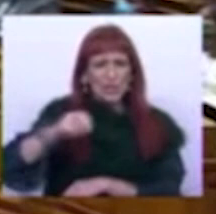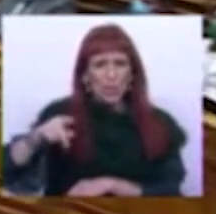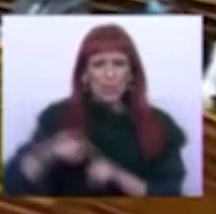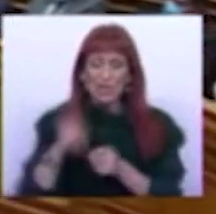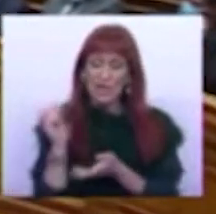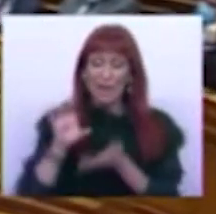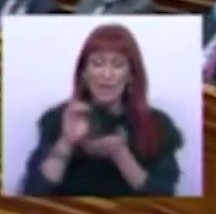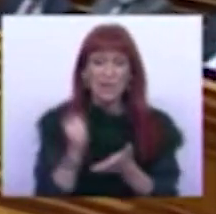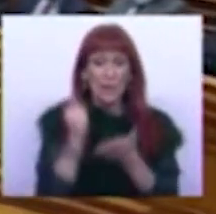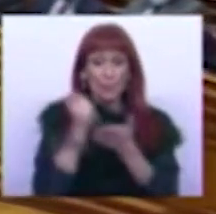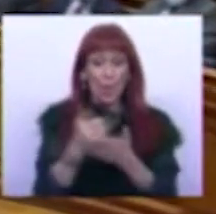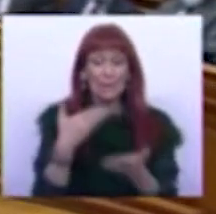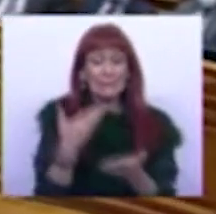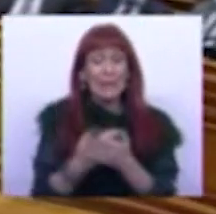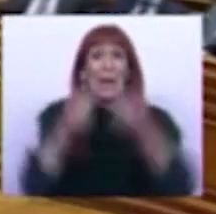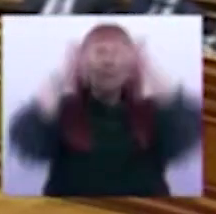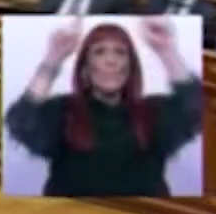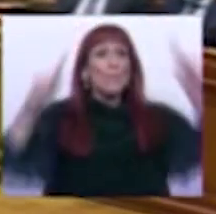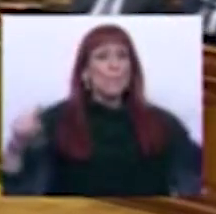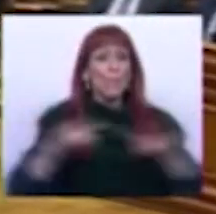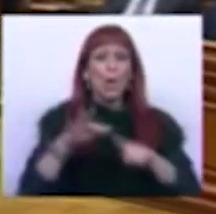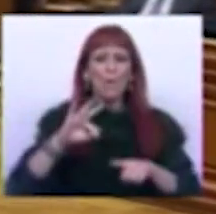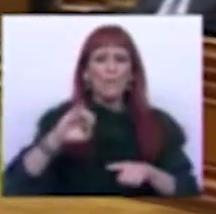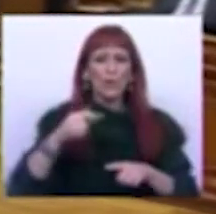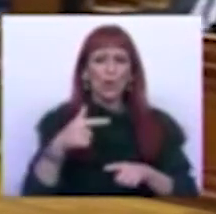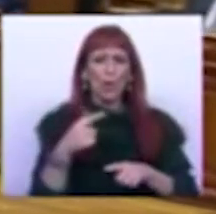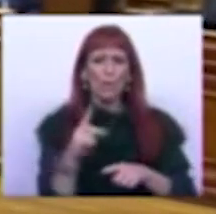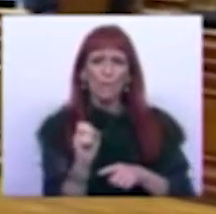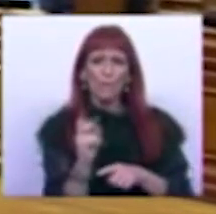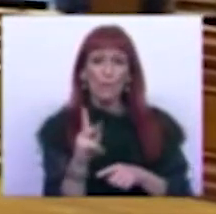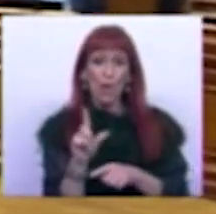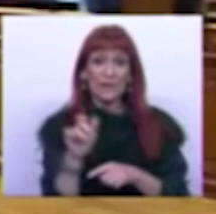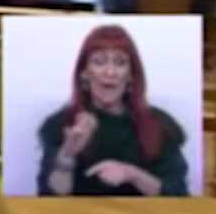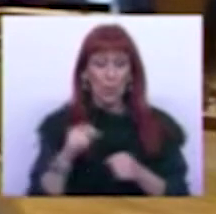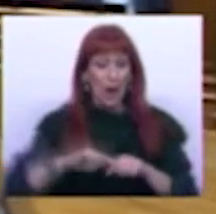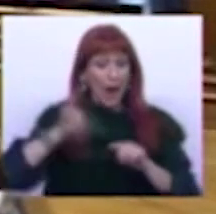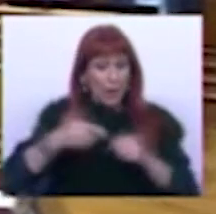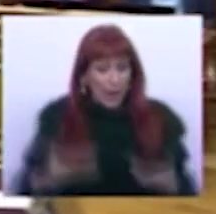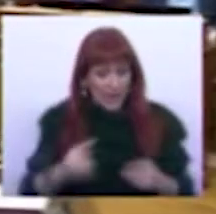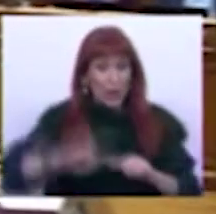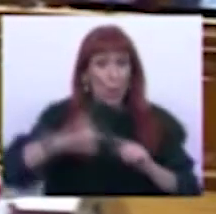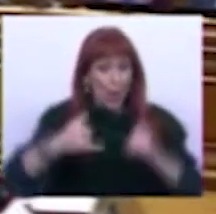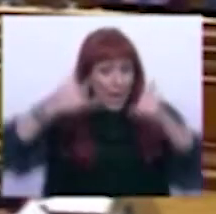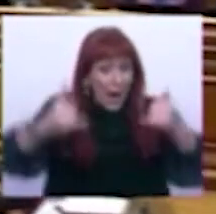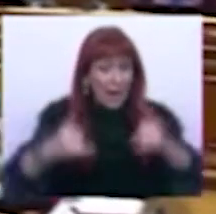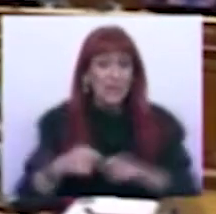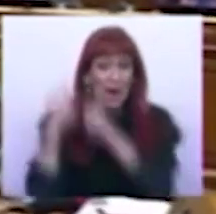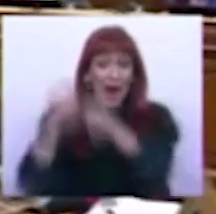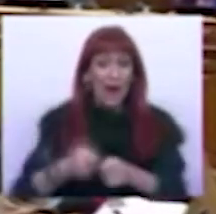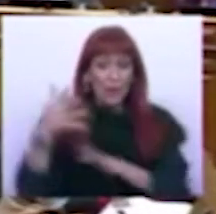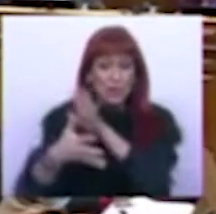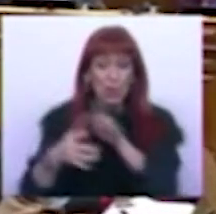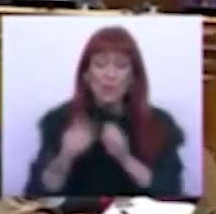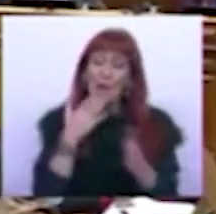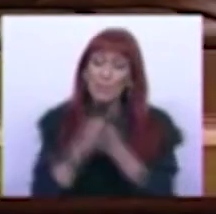as verbas de apoio à instalação de painéis fotovoltaicos este ano e no próximo ano na agroindústria, nas